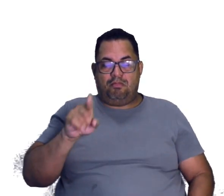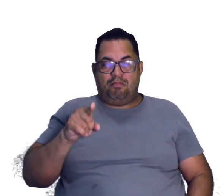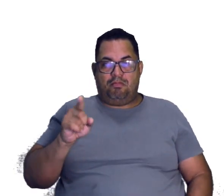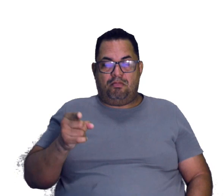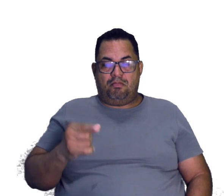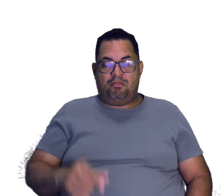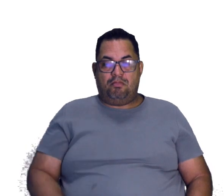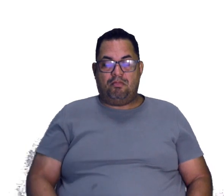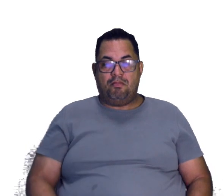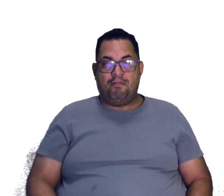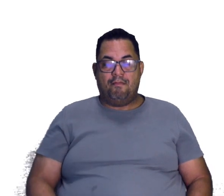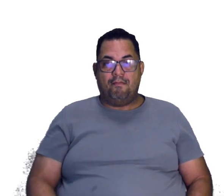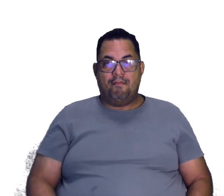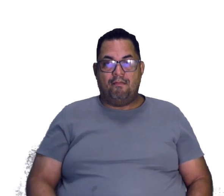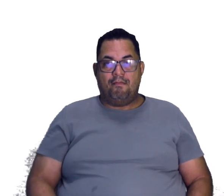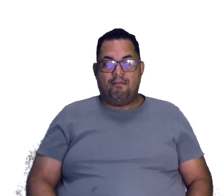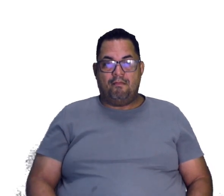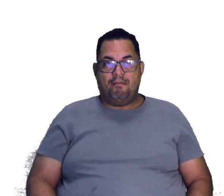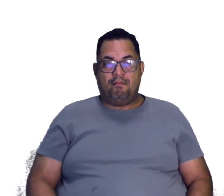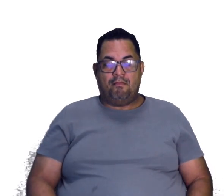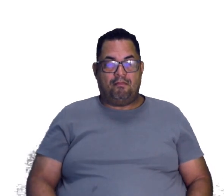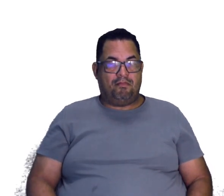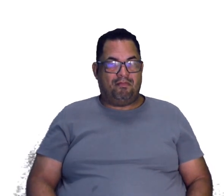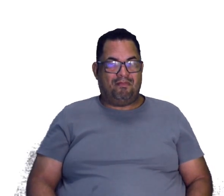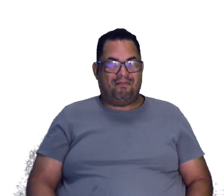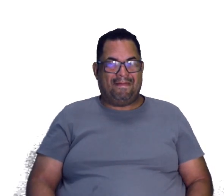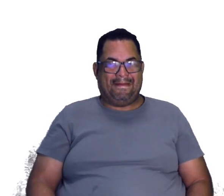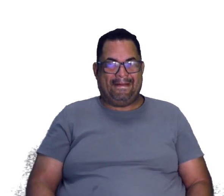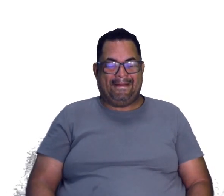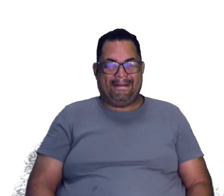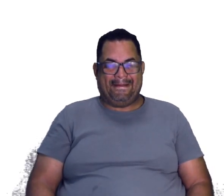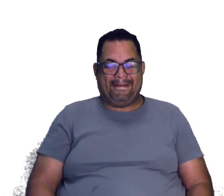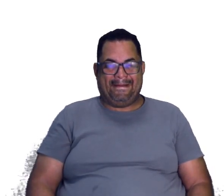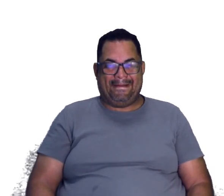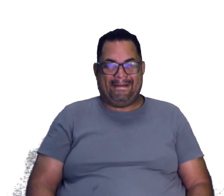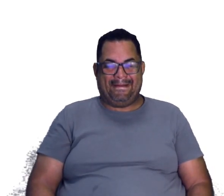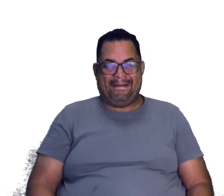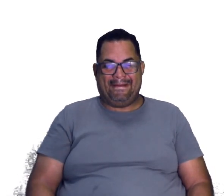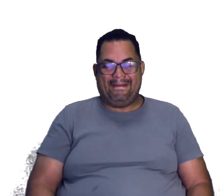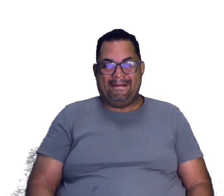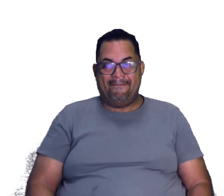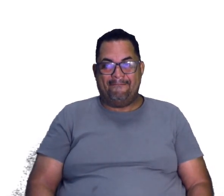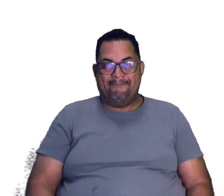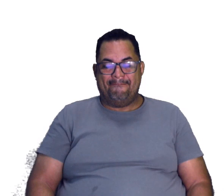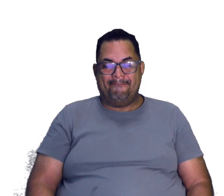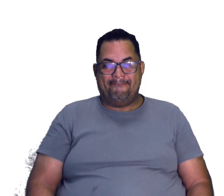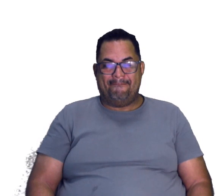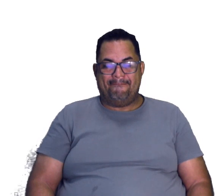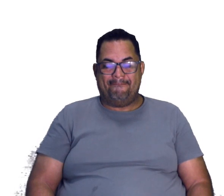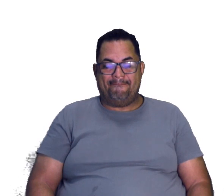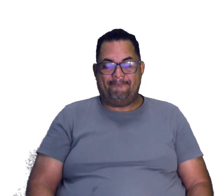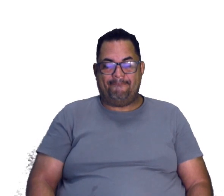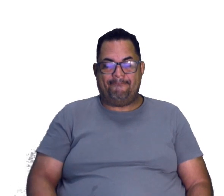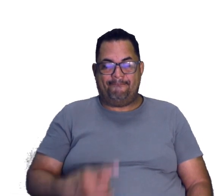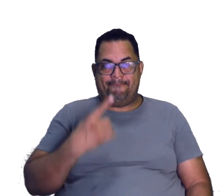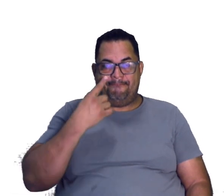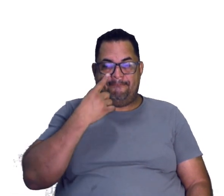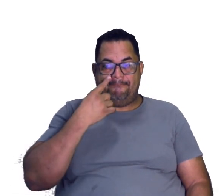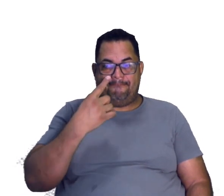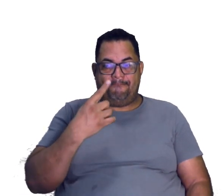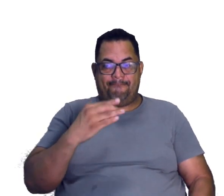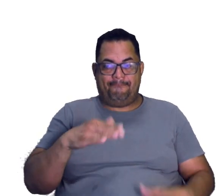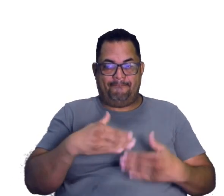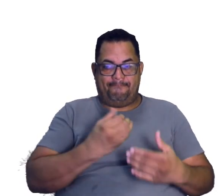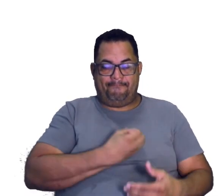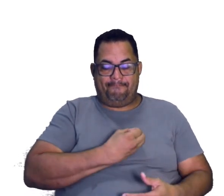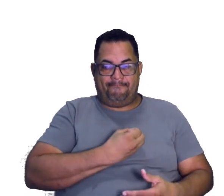vírgula. Ó, a vírgula tá aqui, né? Tá? Entre o 4 e o 1. Então, observando o número, como que eu